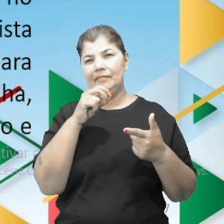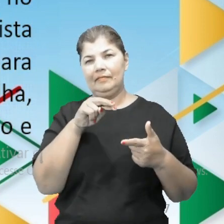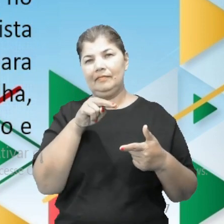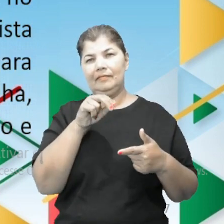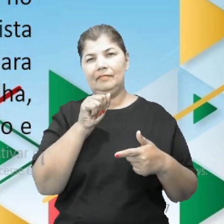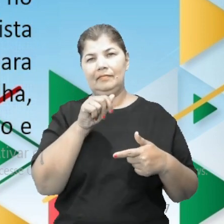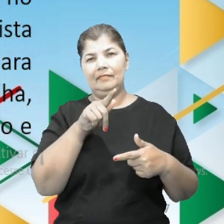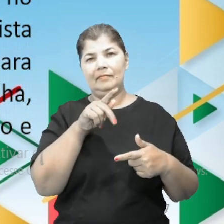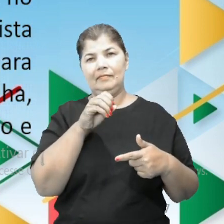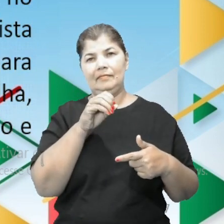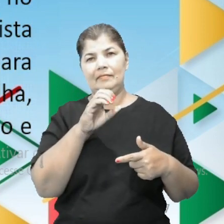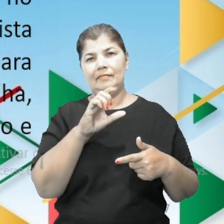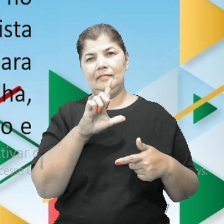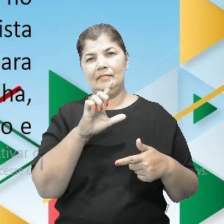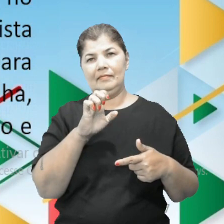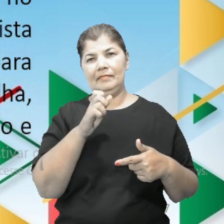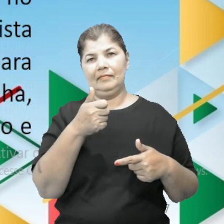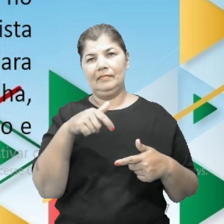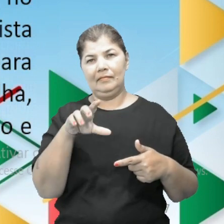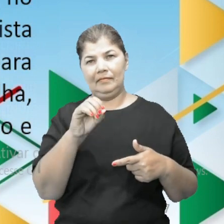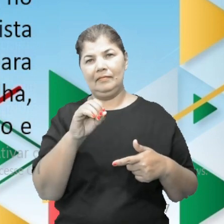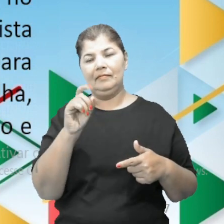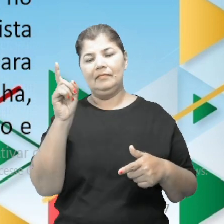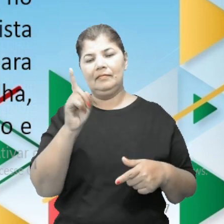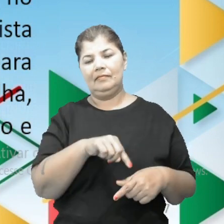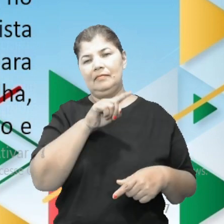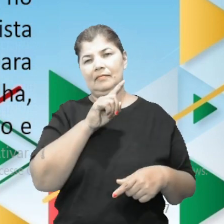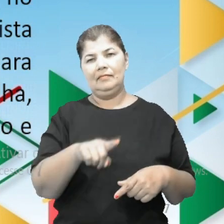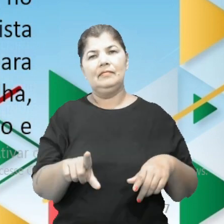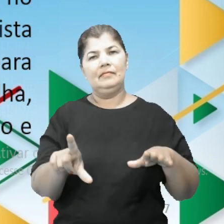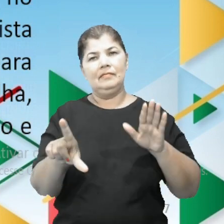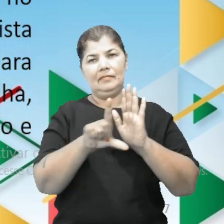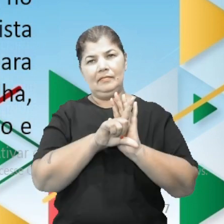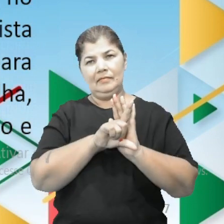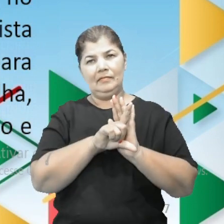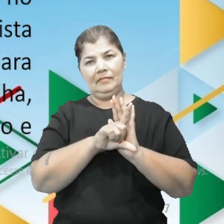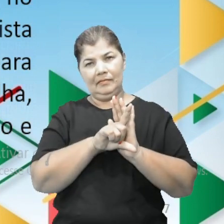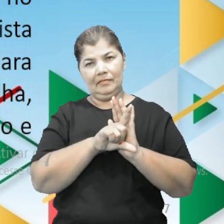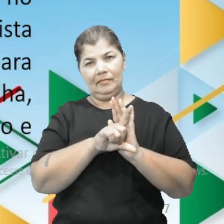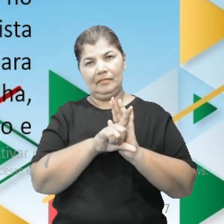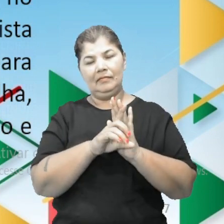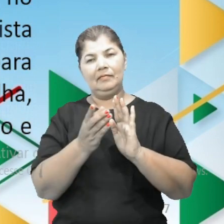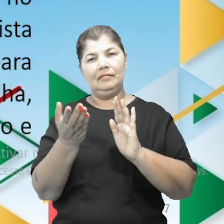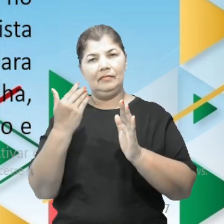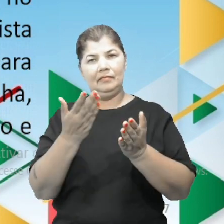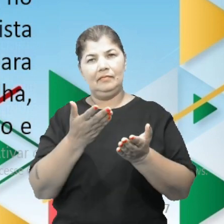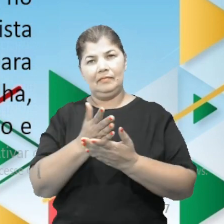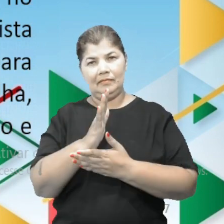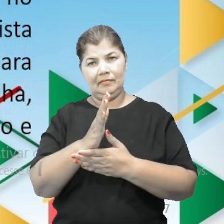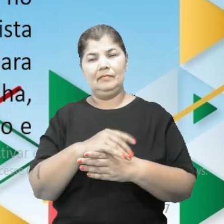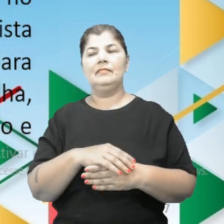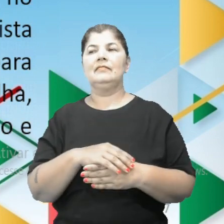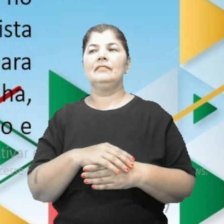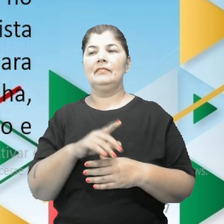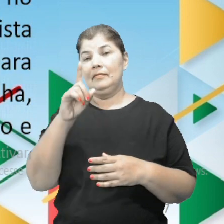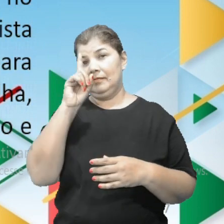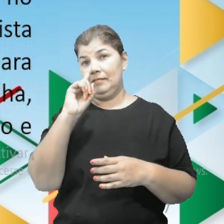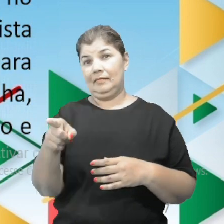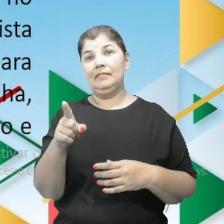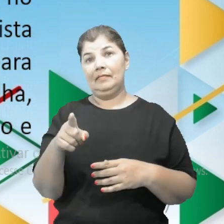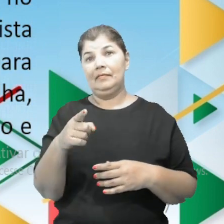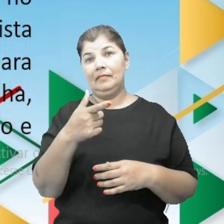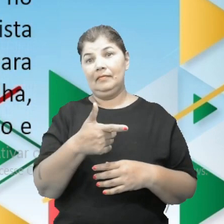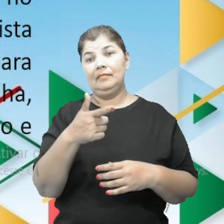o poder, anulou a lei absolutista, aprovada pelos jacobinos, e enviou um exército de 25 mil homens